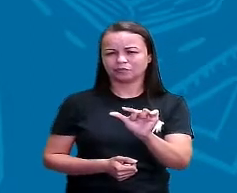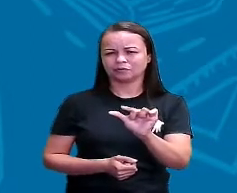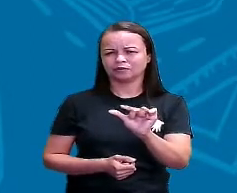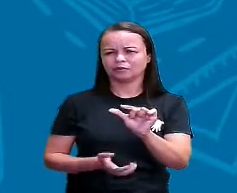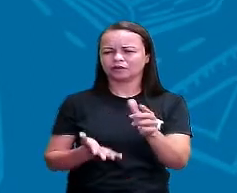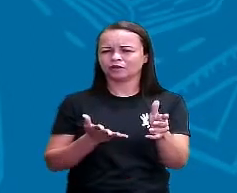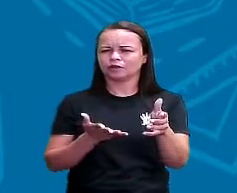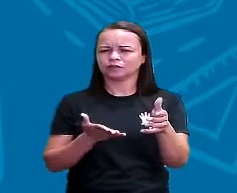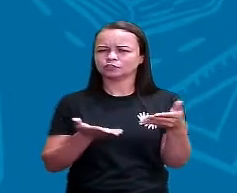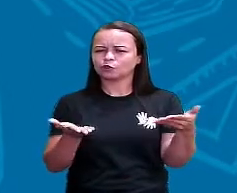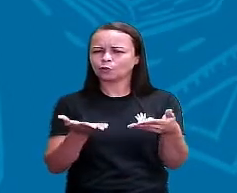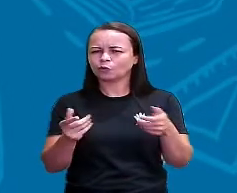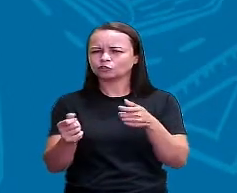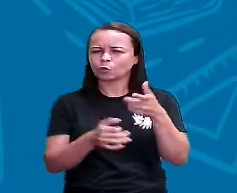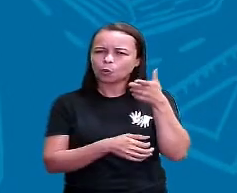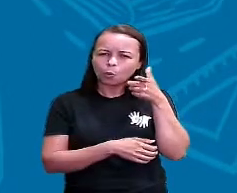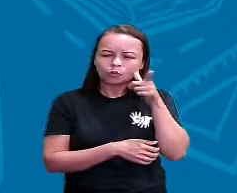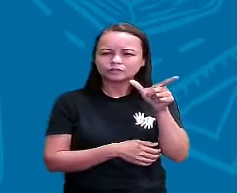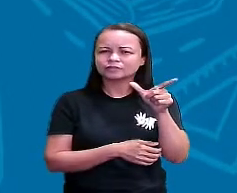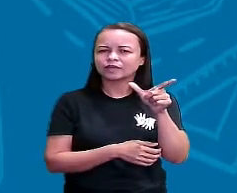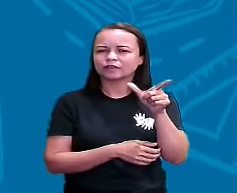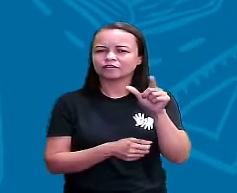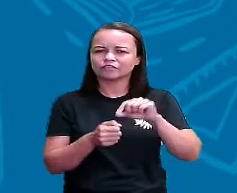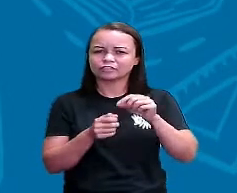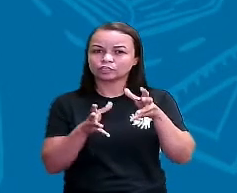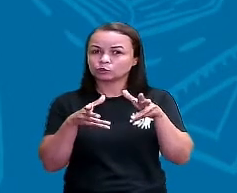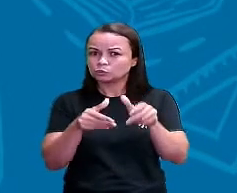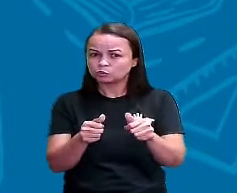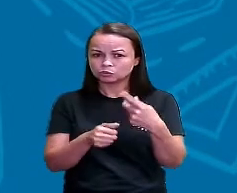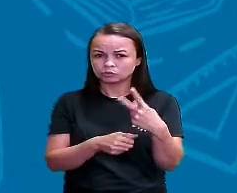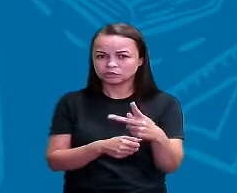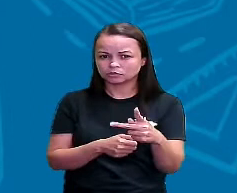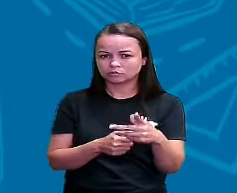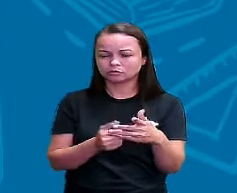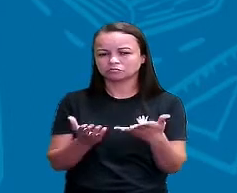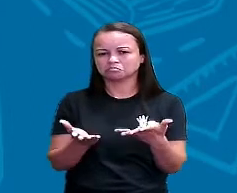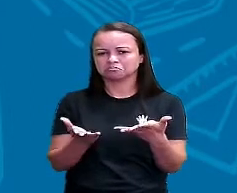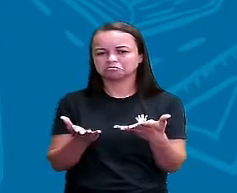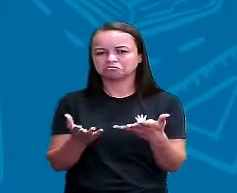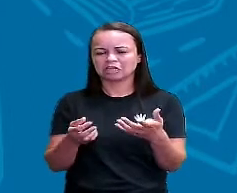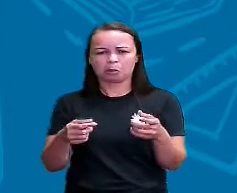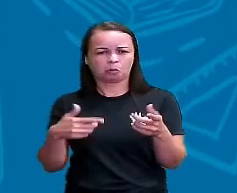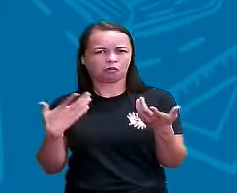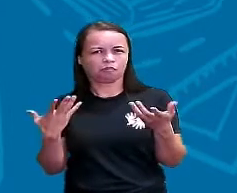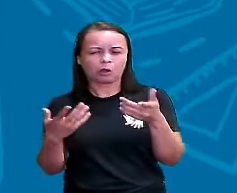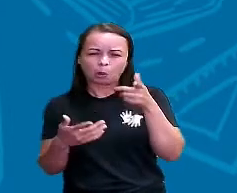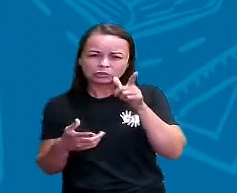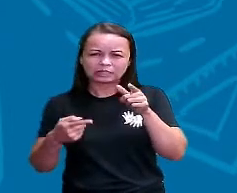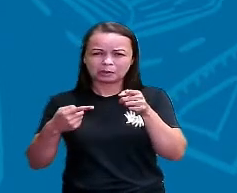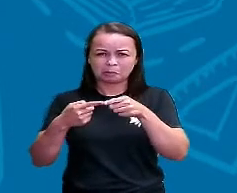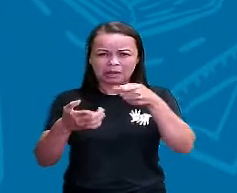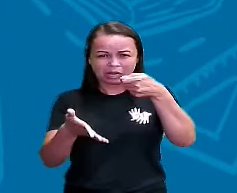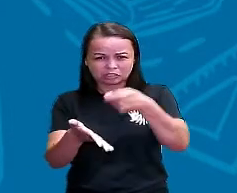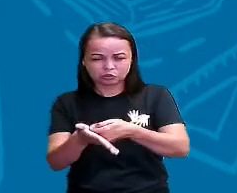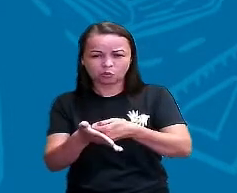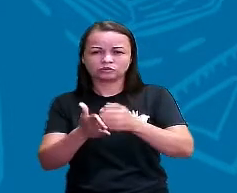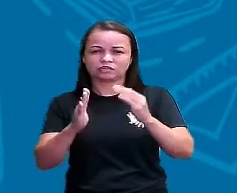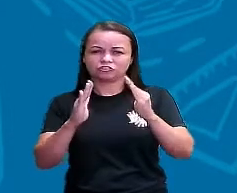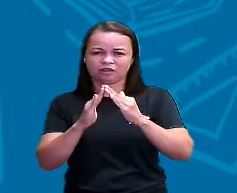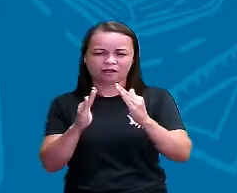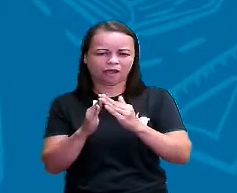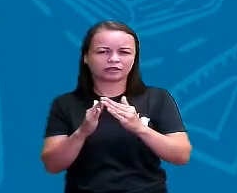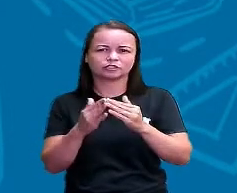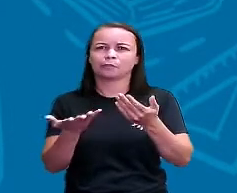salário mínimo, o trabalhador consegue fazer tudo isso que diz aí? Ele consegue pagar as contas da moradia, ou